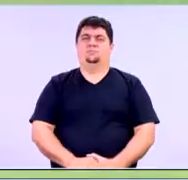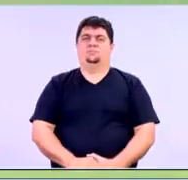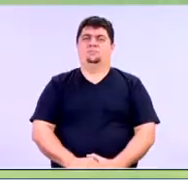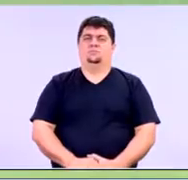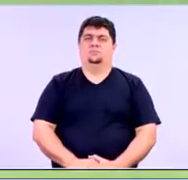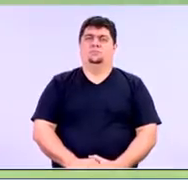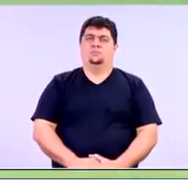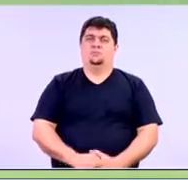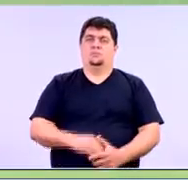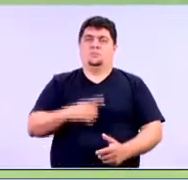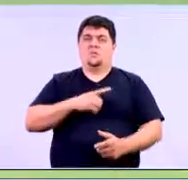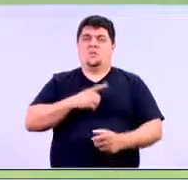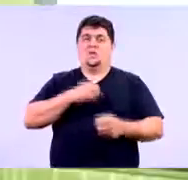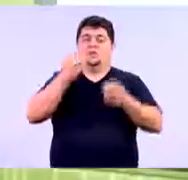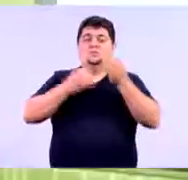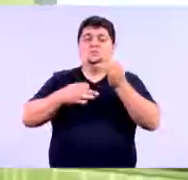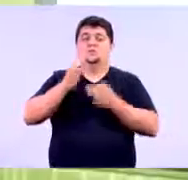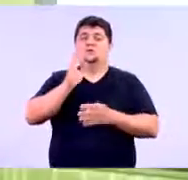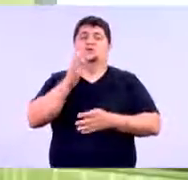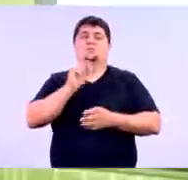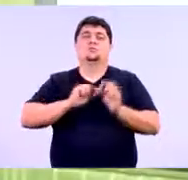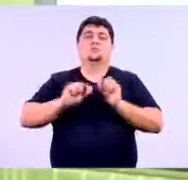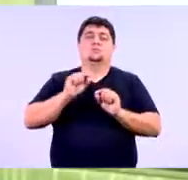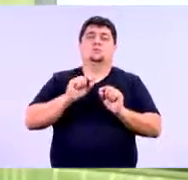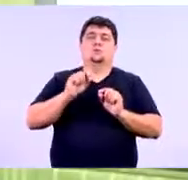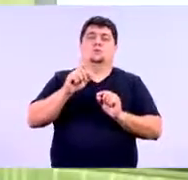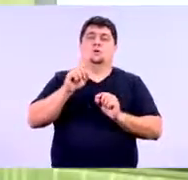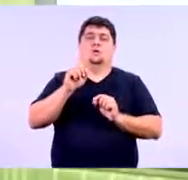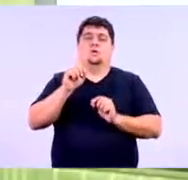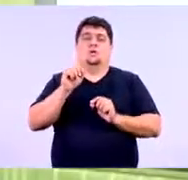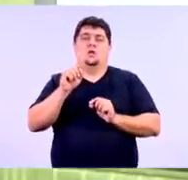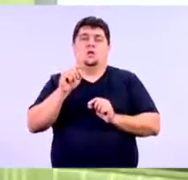E acrescentei que é uma forma de